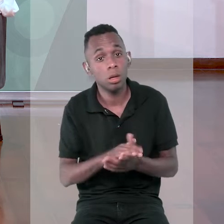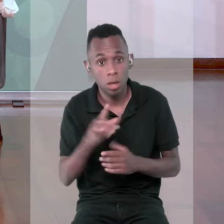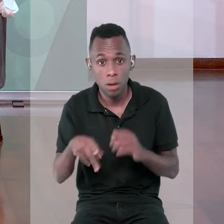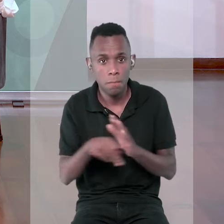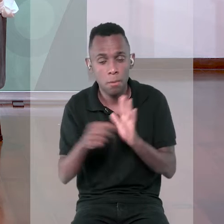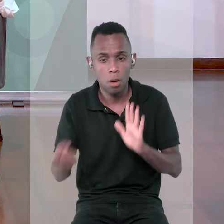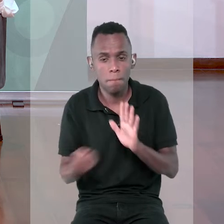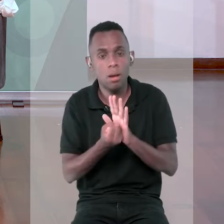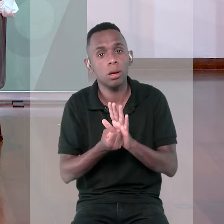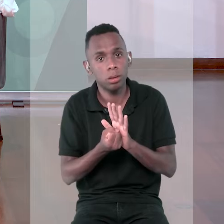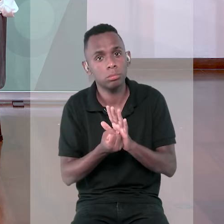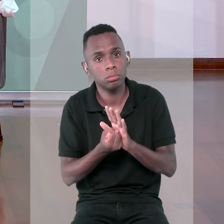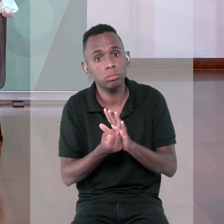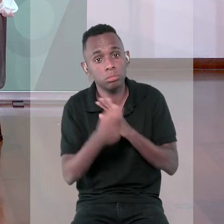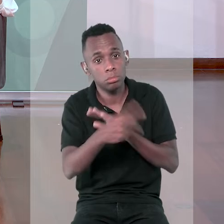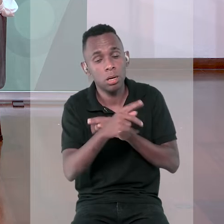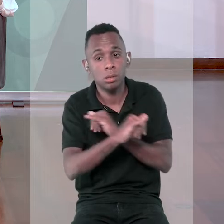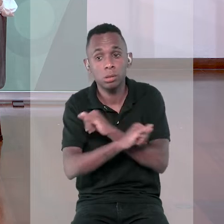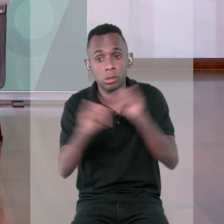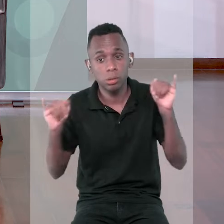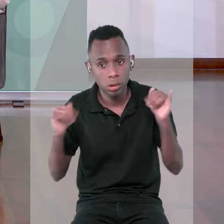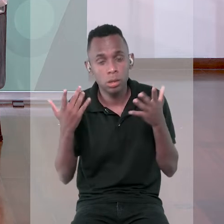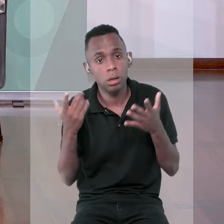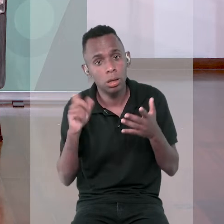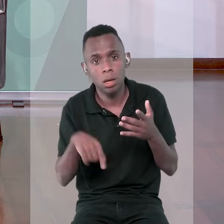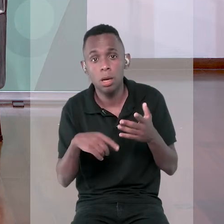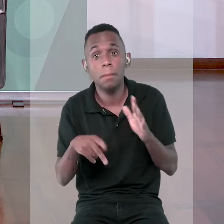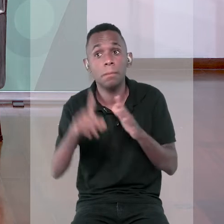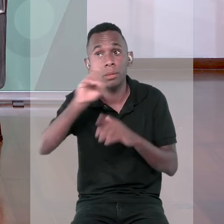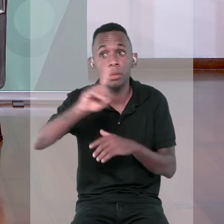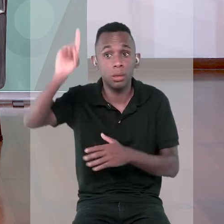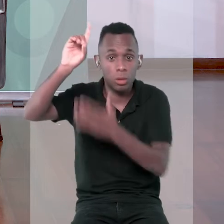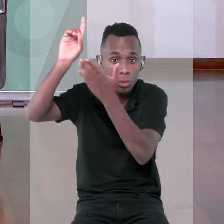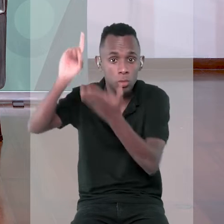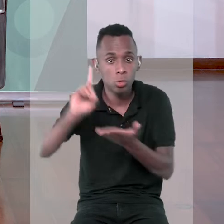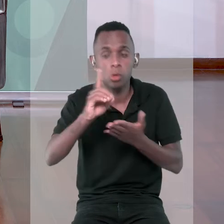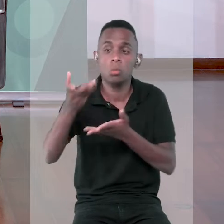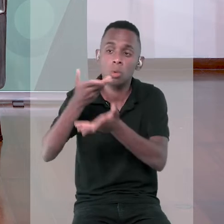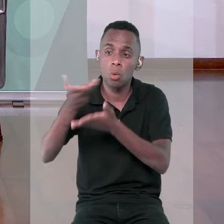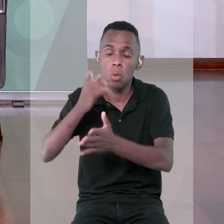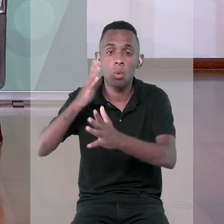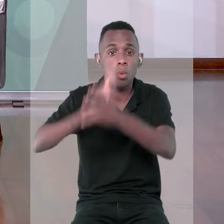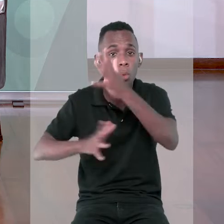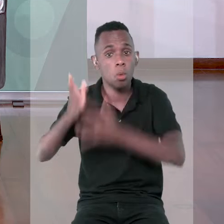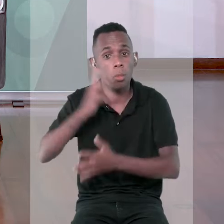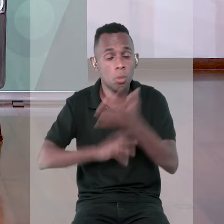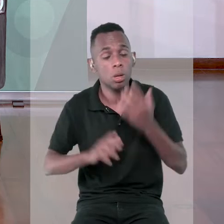capital simbólico para ela dizer que ela era enviada de Deus, que ela estava escutando as vozes, e ela diz,